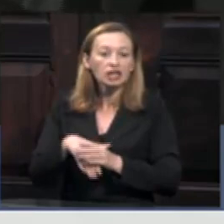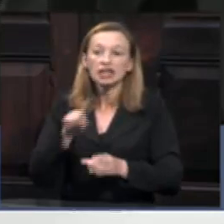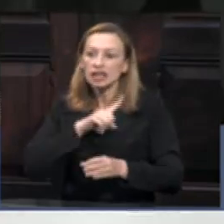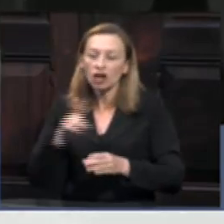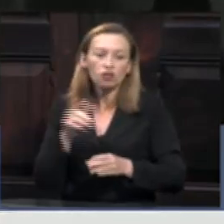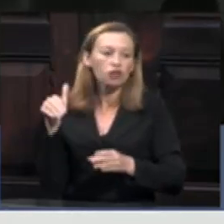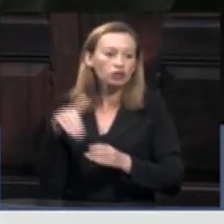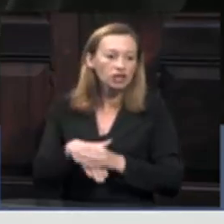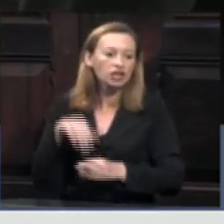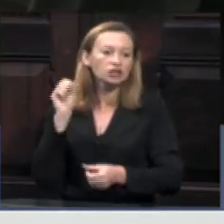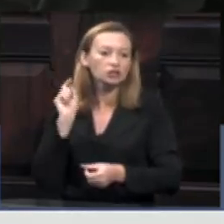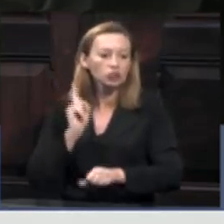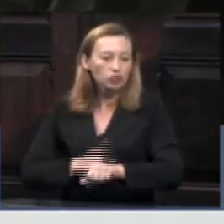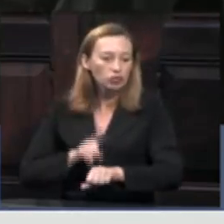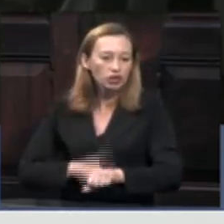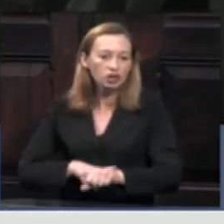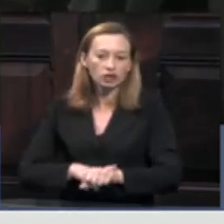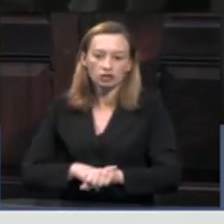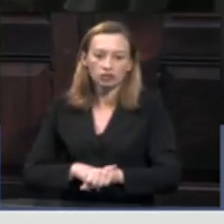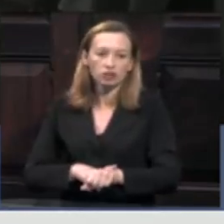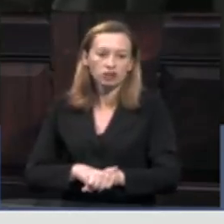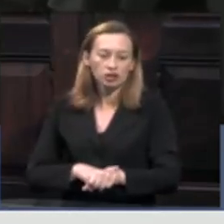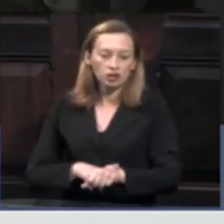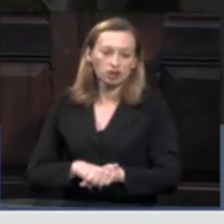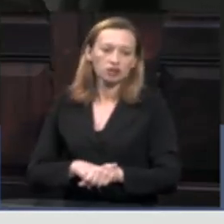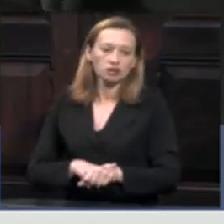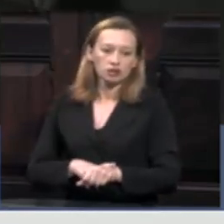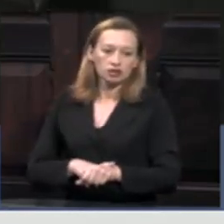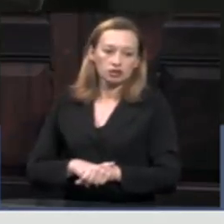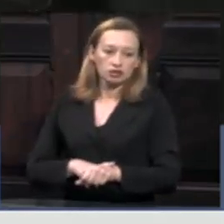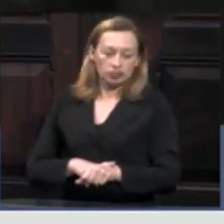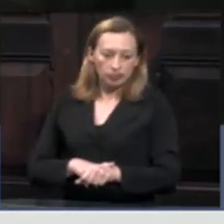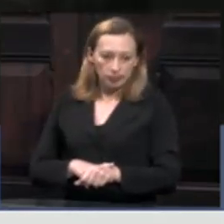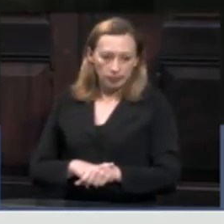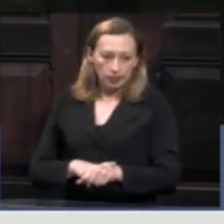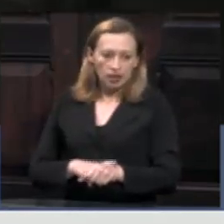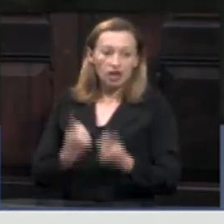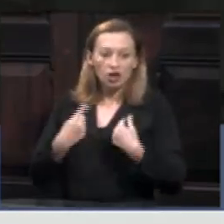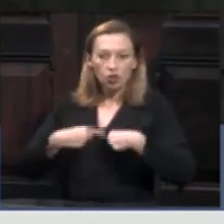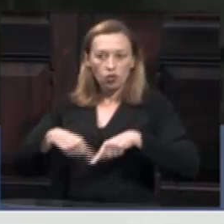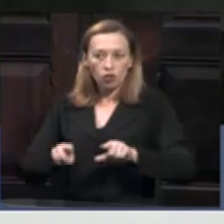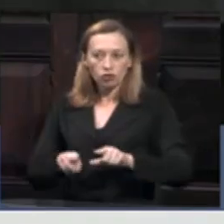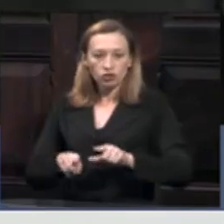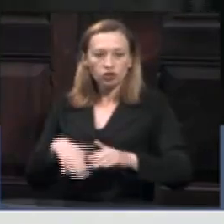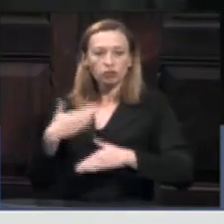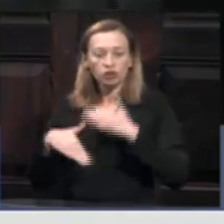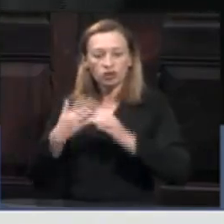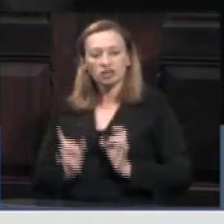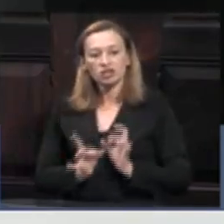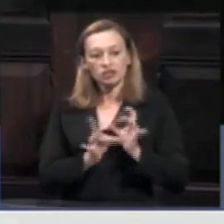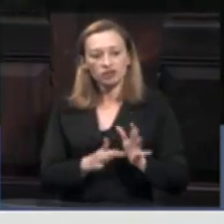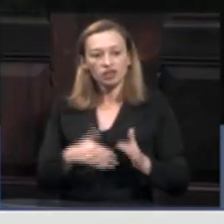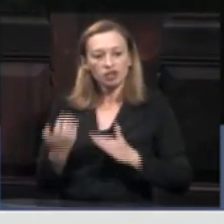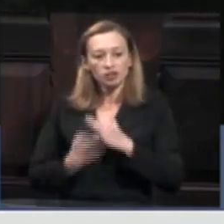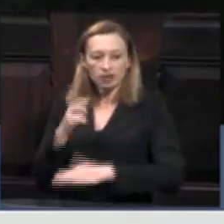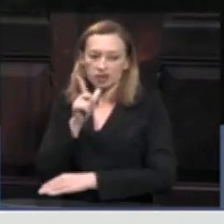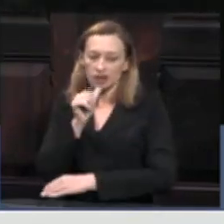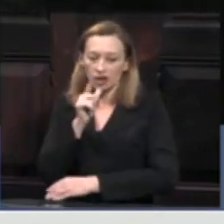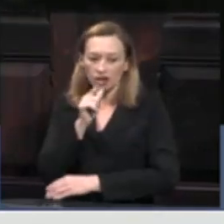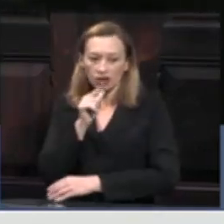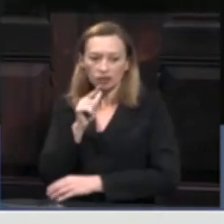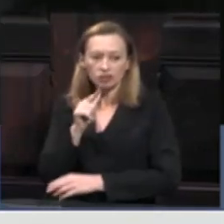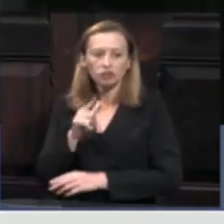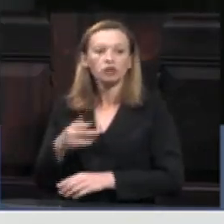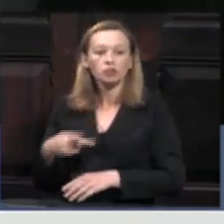votar nesse momento é que é ter a posição clara contra o processo de privatização. Portanto, o Partido